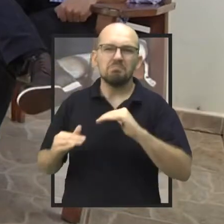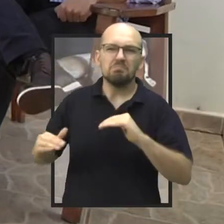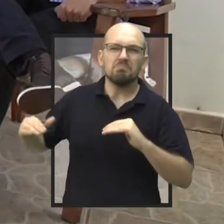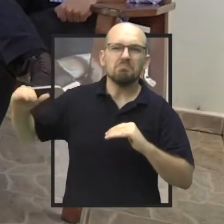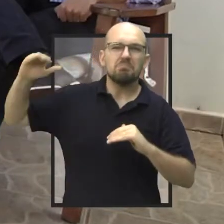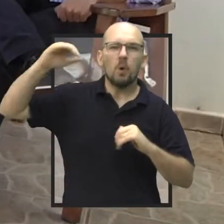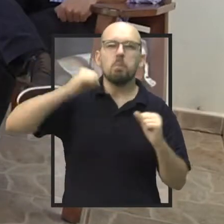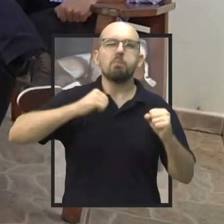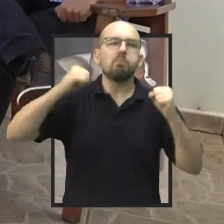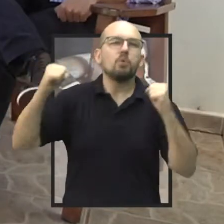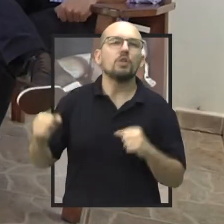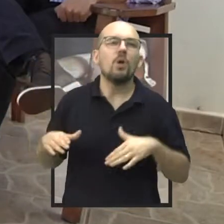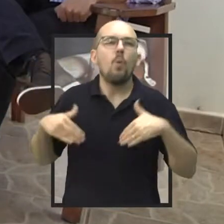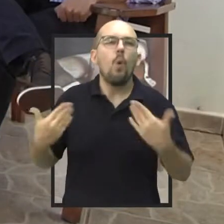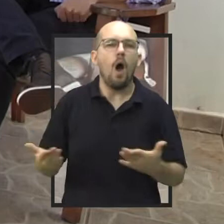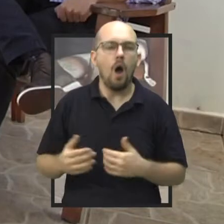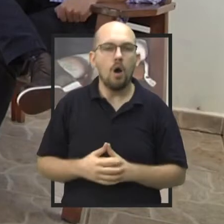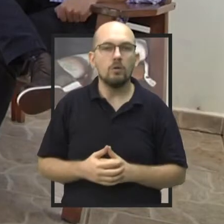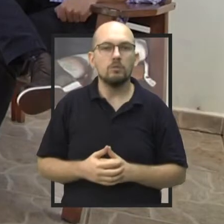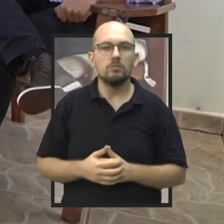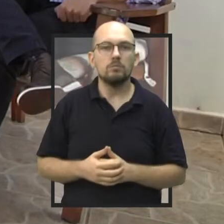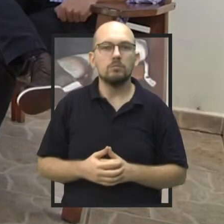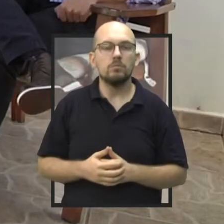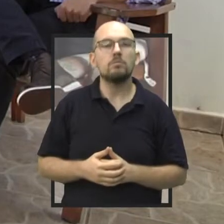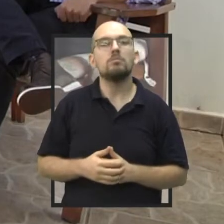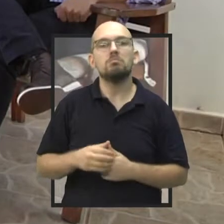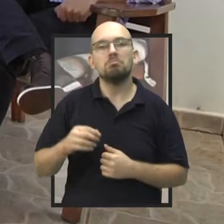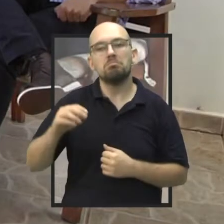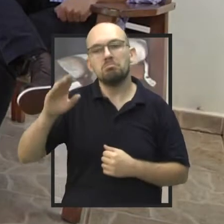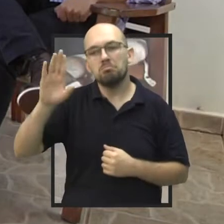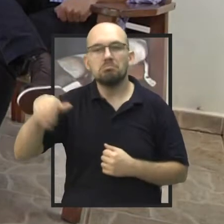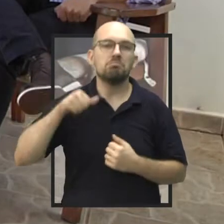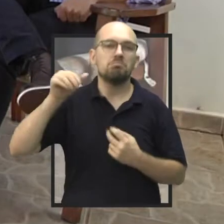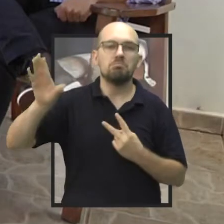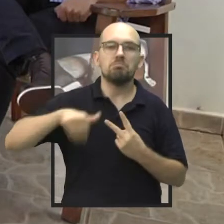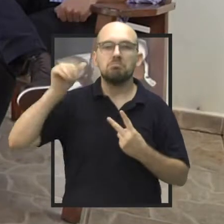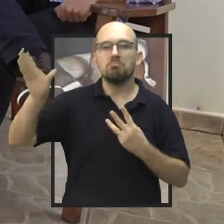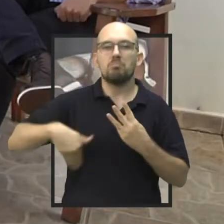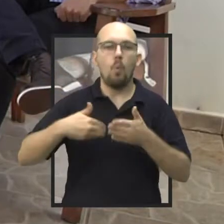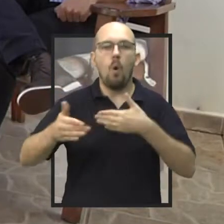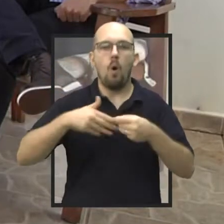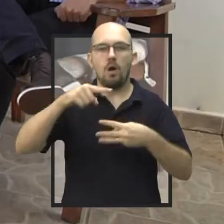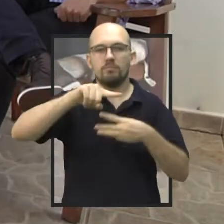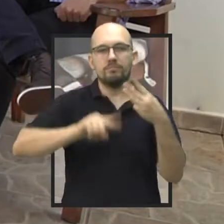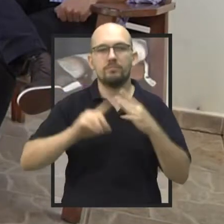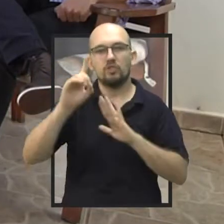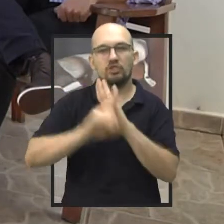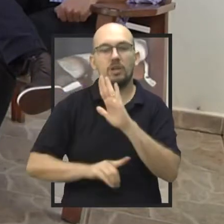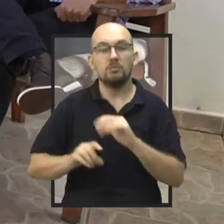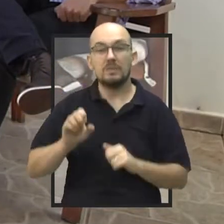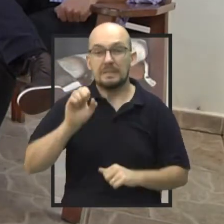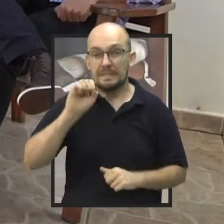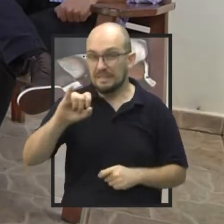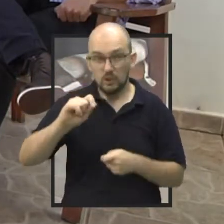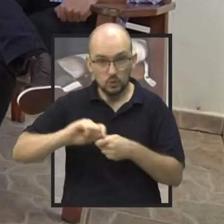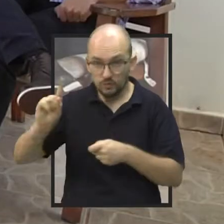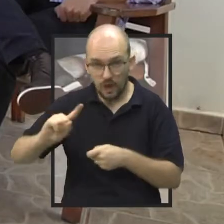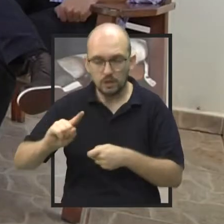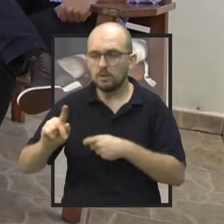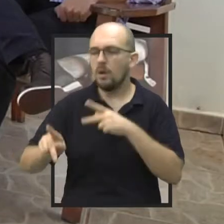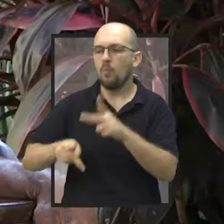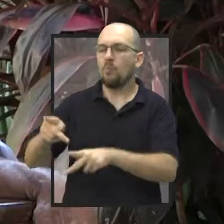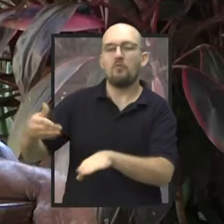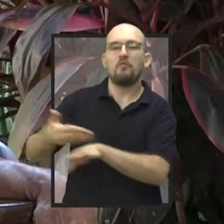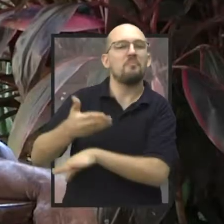dele: convocar qualquer um desses três direitos. Basta ele não convocar, o povo não